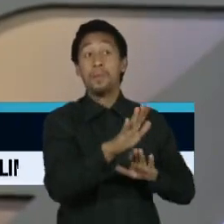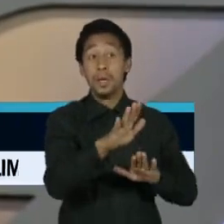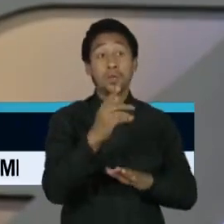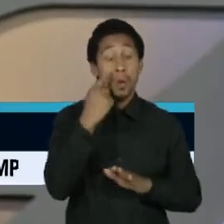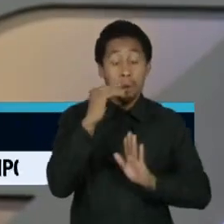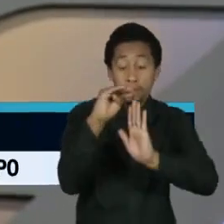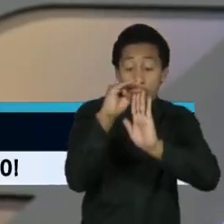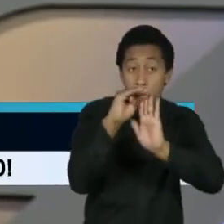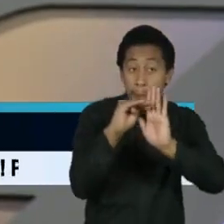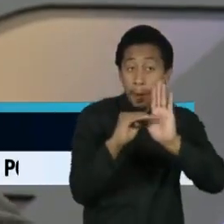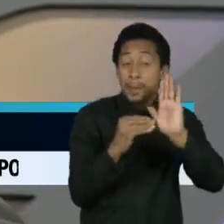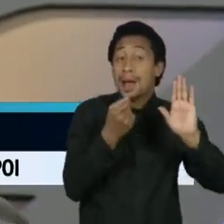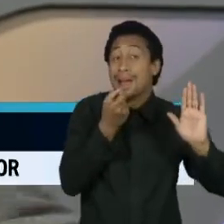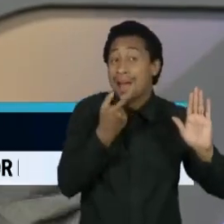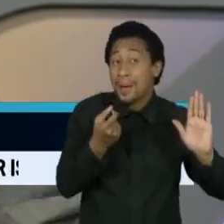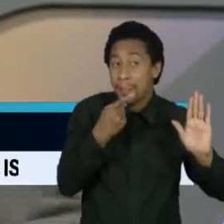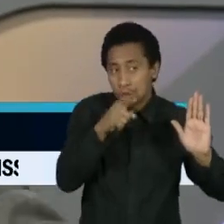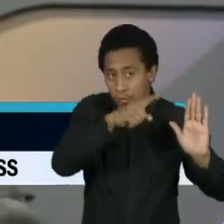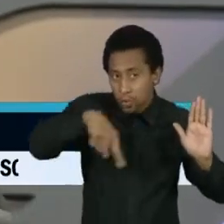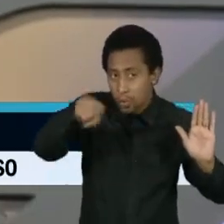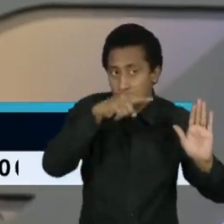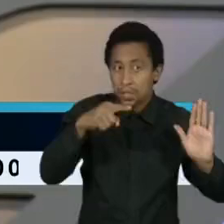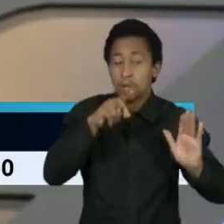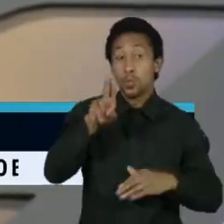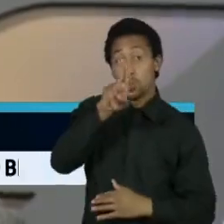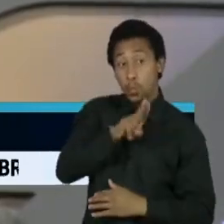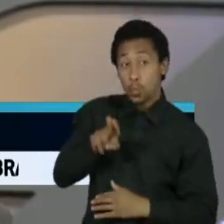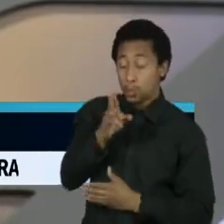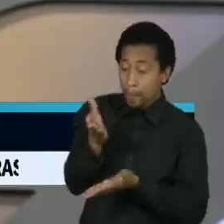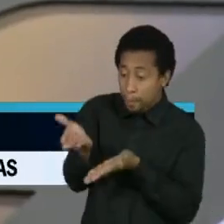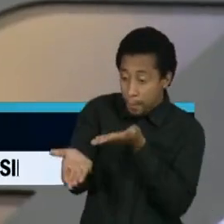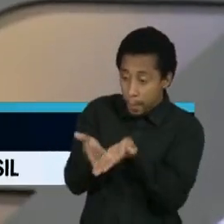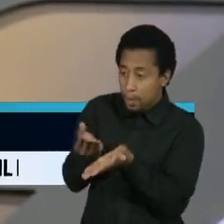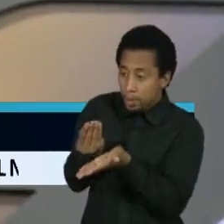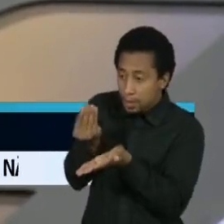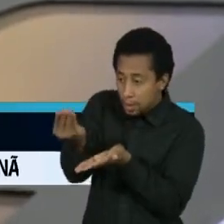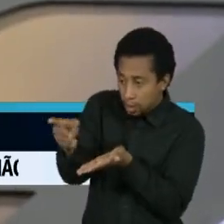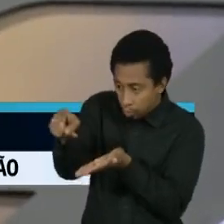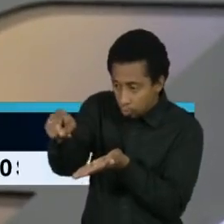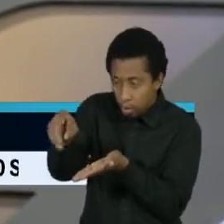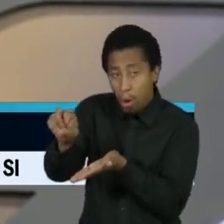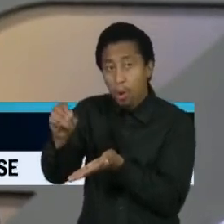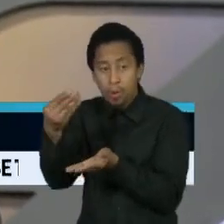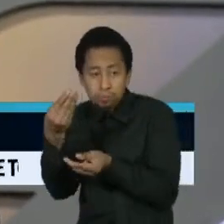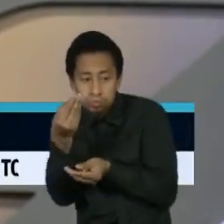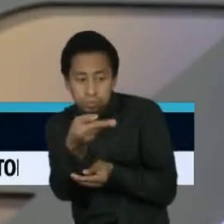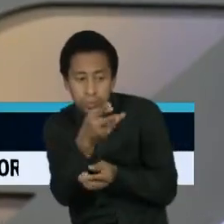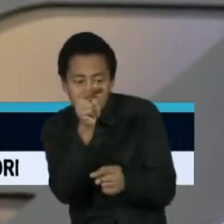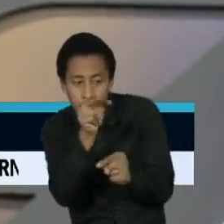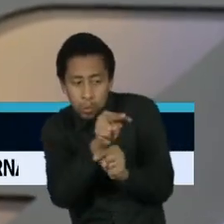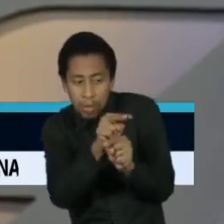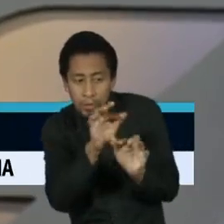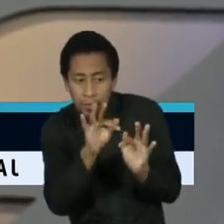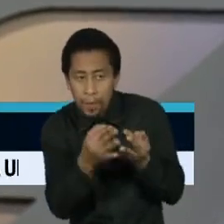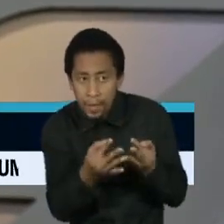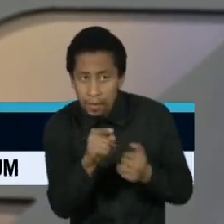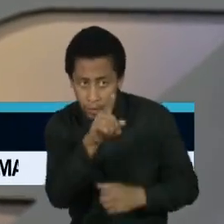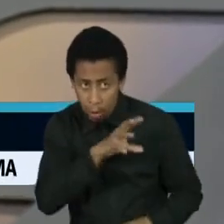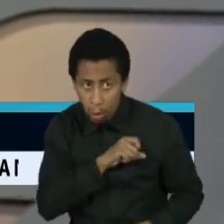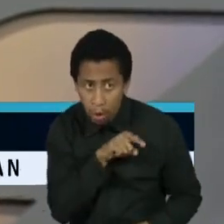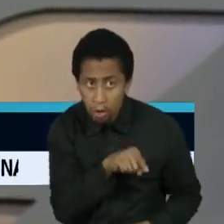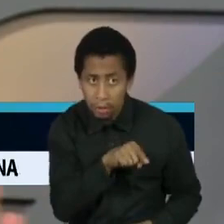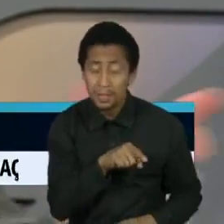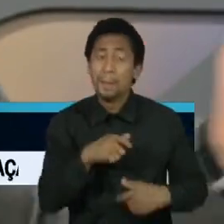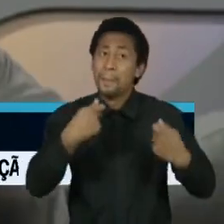aquele antibiótico aquela molécula que tá dando uma é para você ou para alguma pessoa que você gosta tenha controle de qualidade e